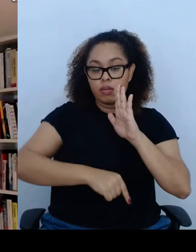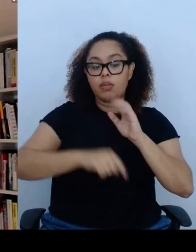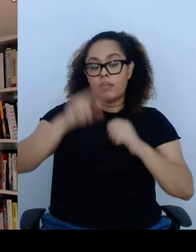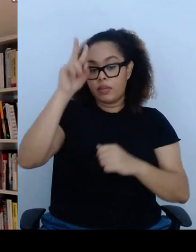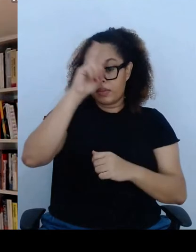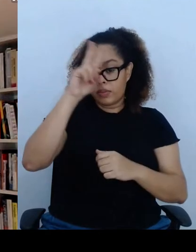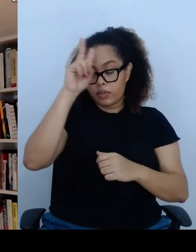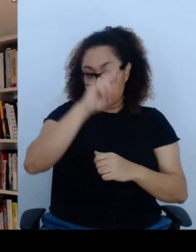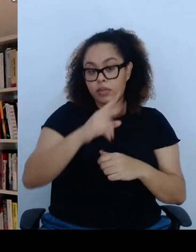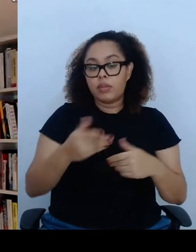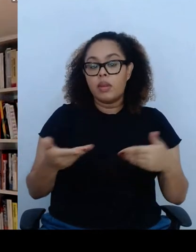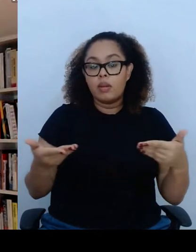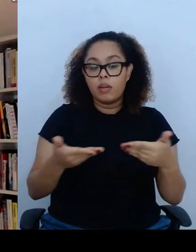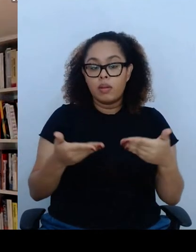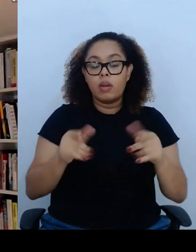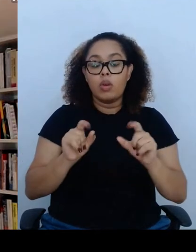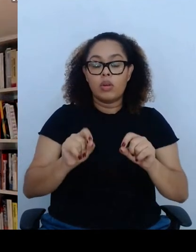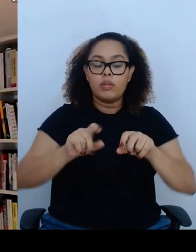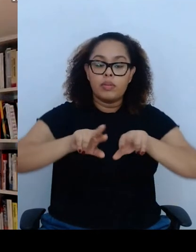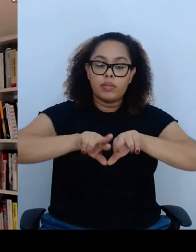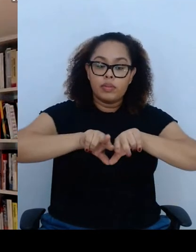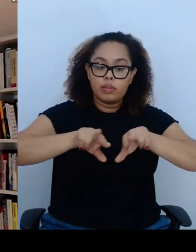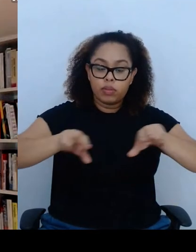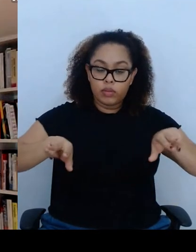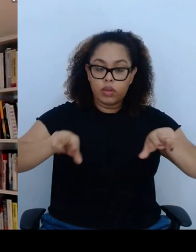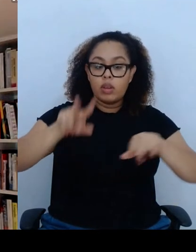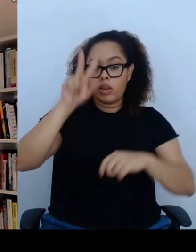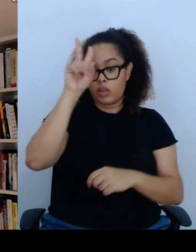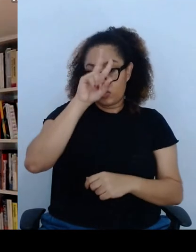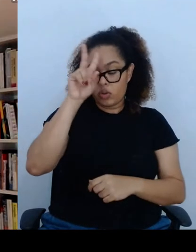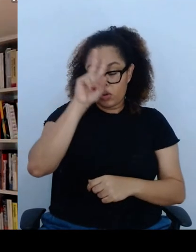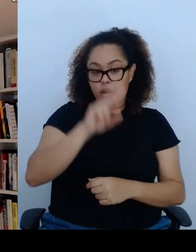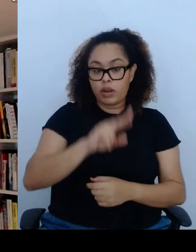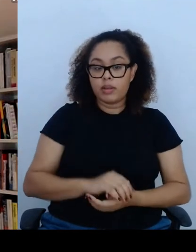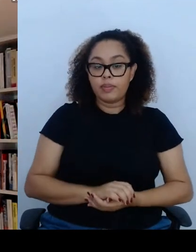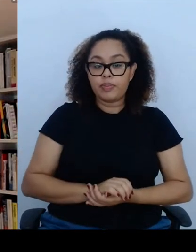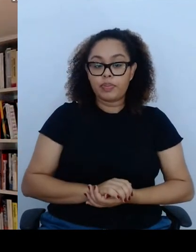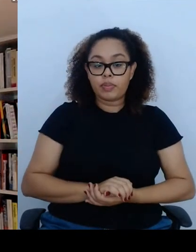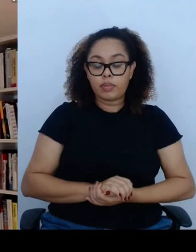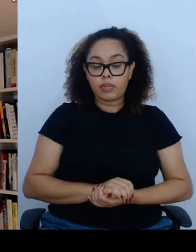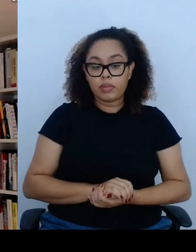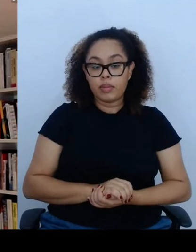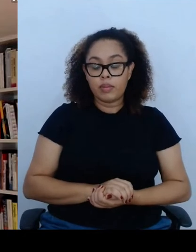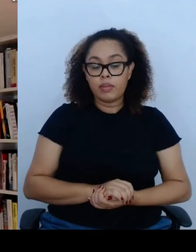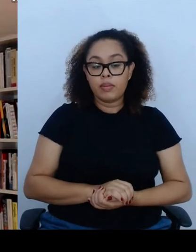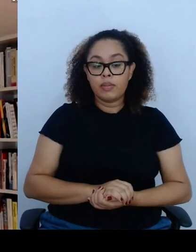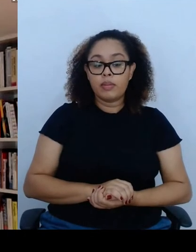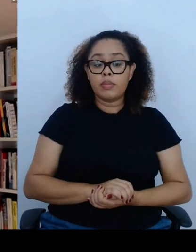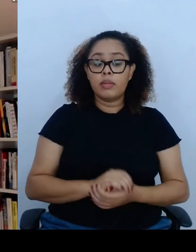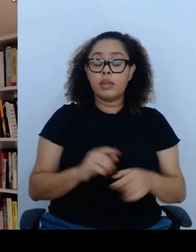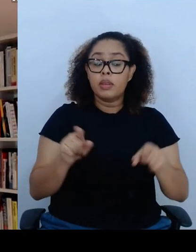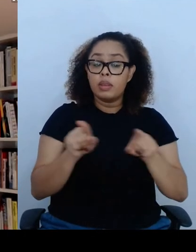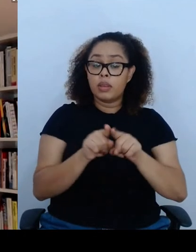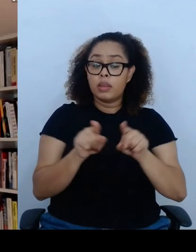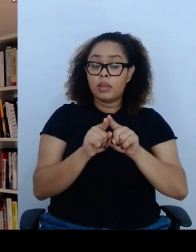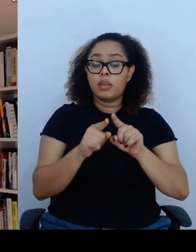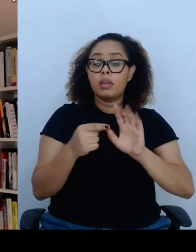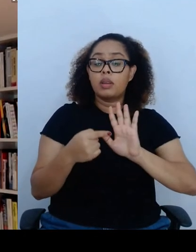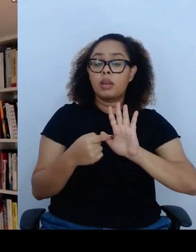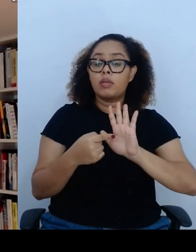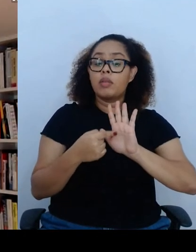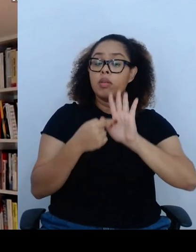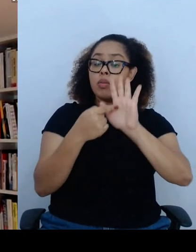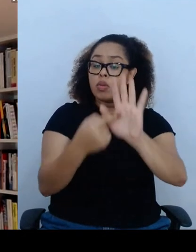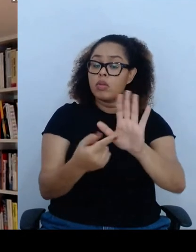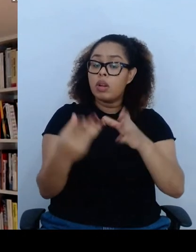gente usar inclusive esse plural histórias né E isso também se reflete nesse seminário e